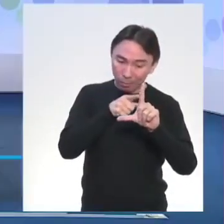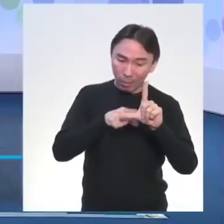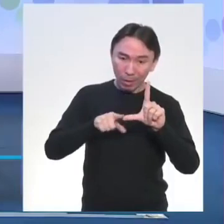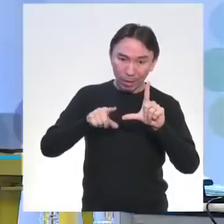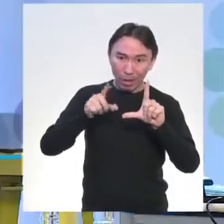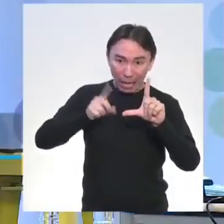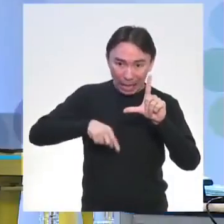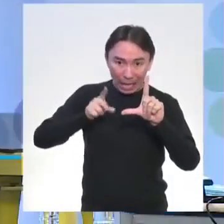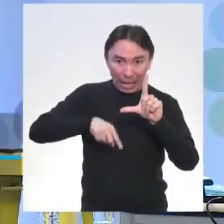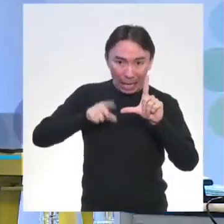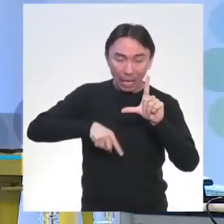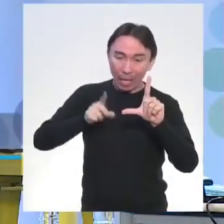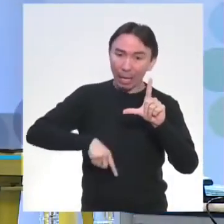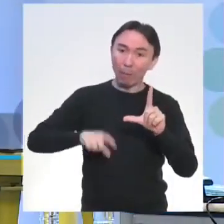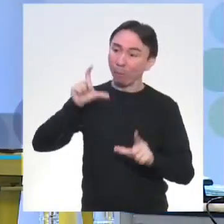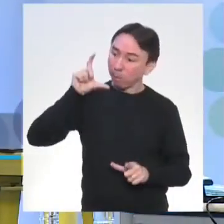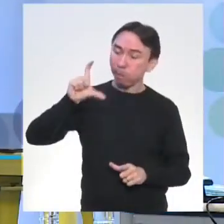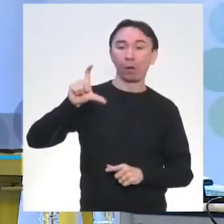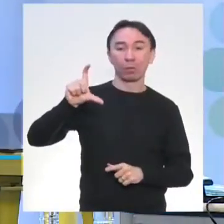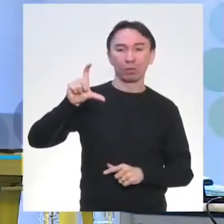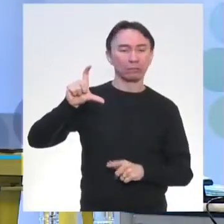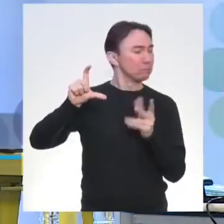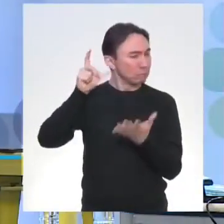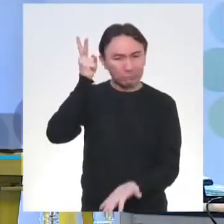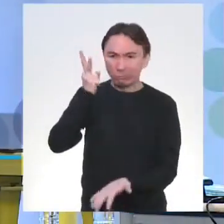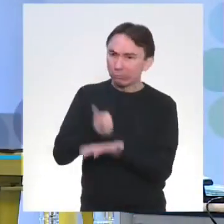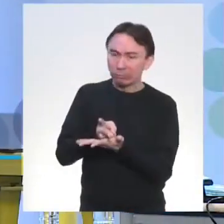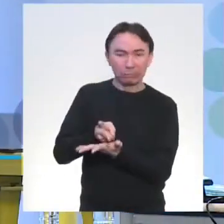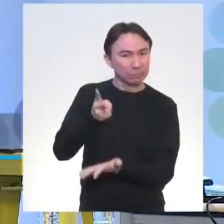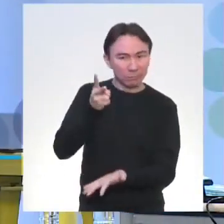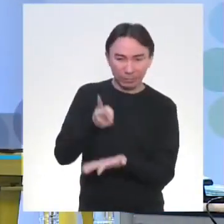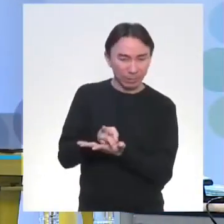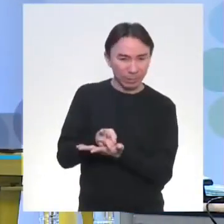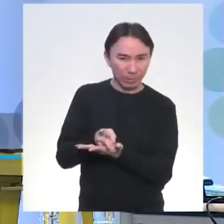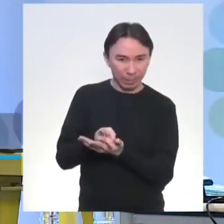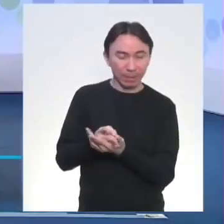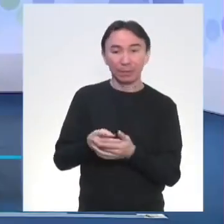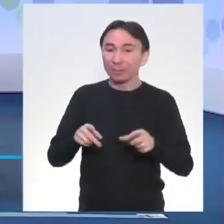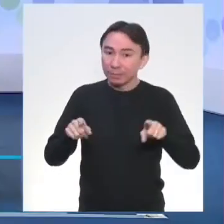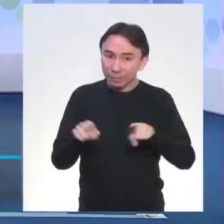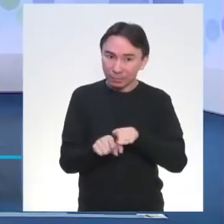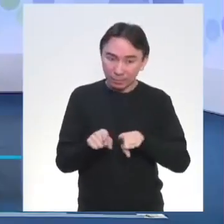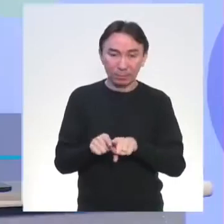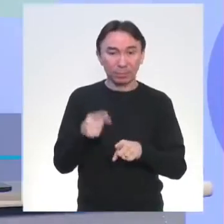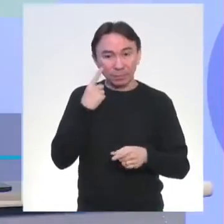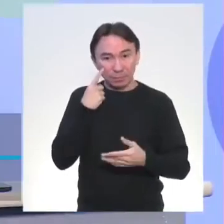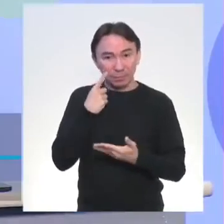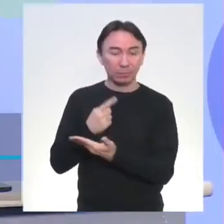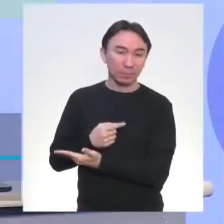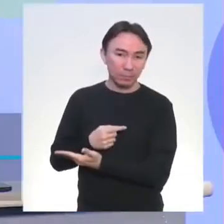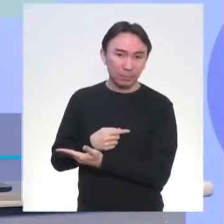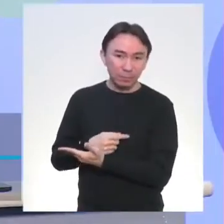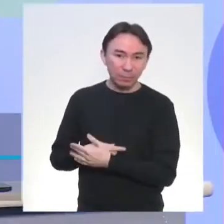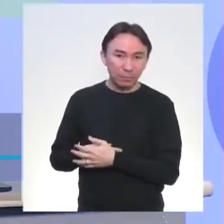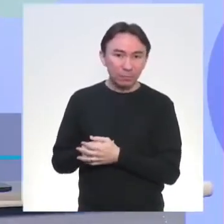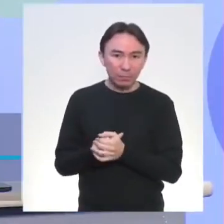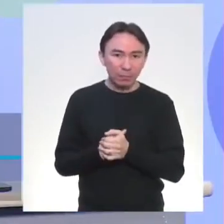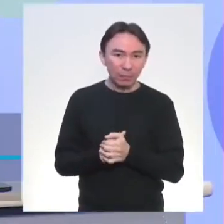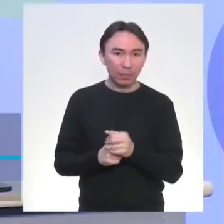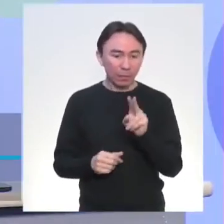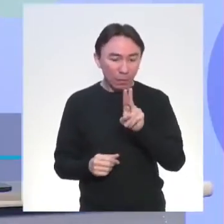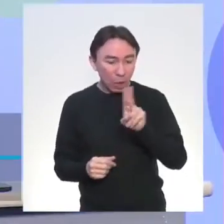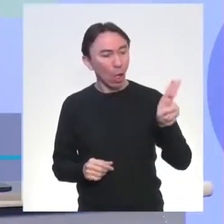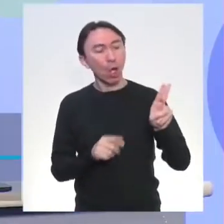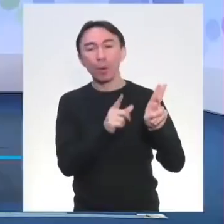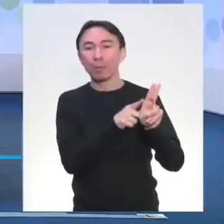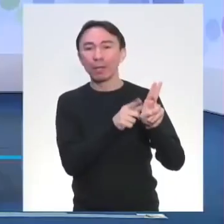são sempre nomeados com letras maiúsculas. E no caso da figura também. É que nome a gente escreve com letra maiúscula, né,